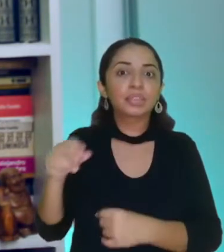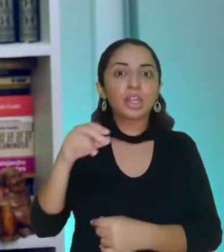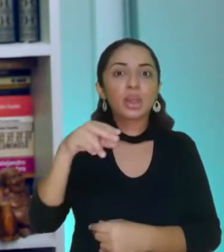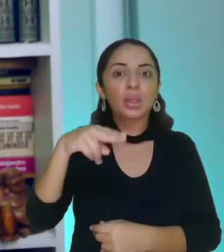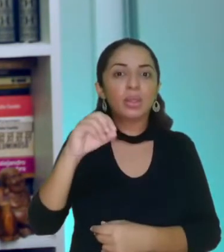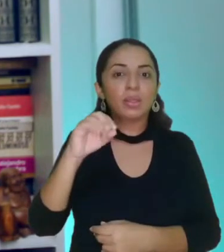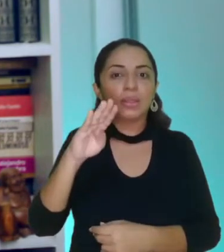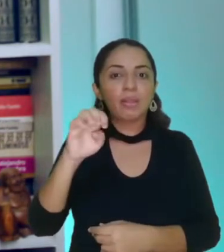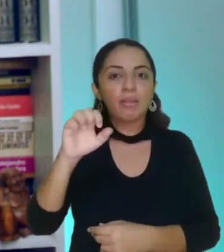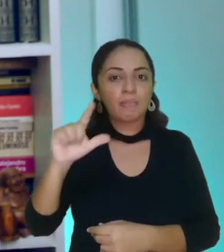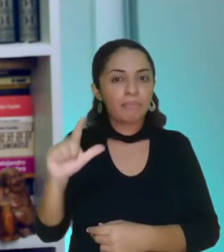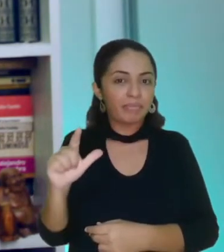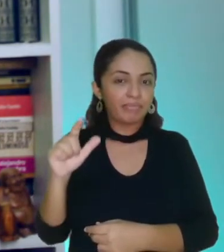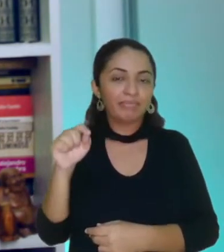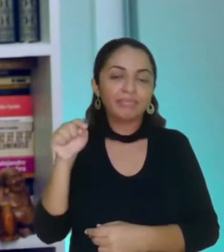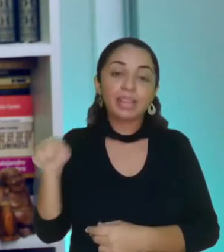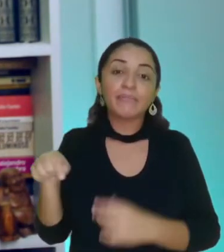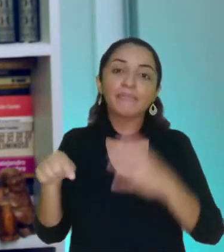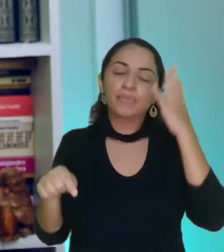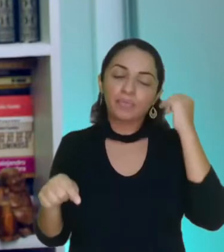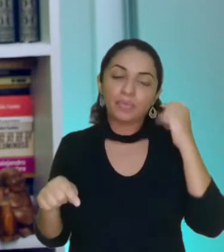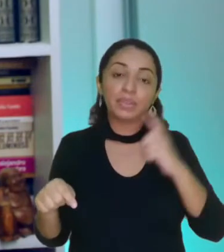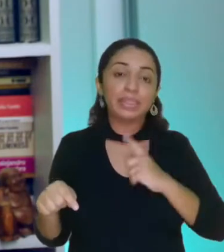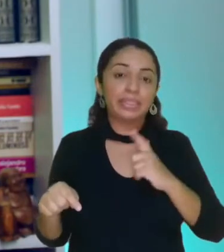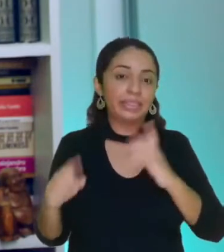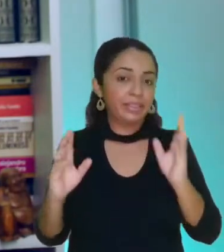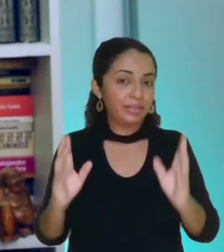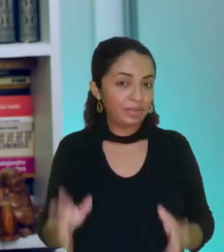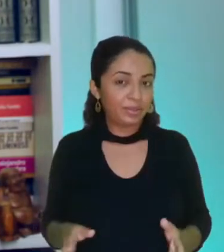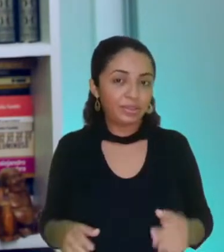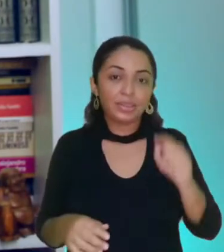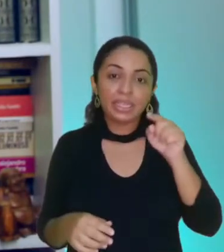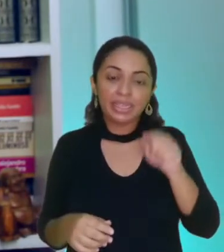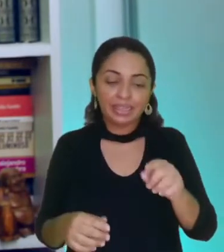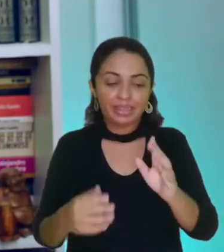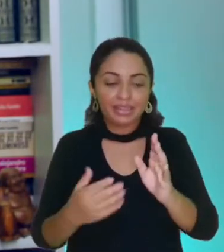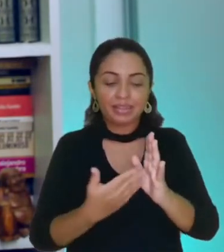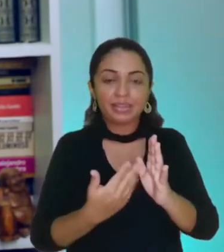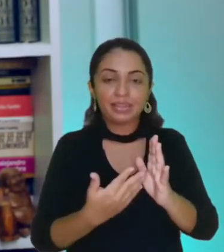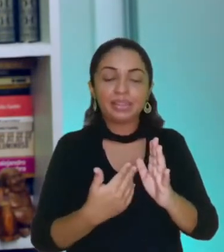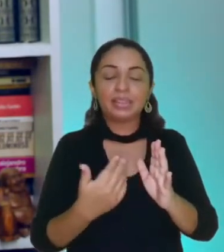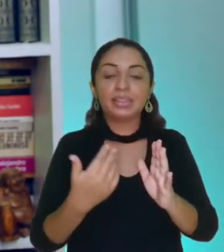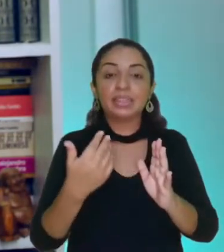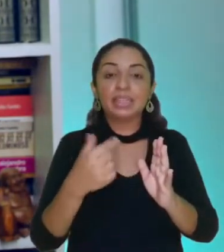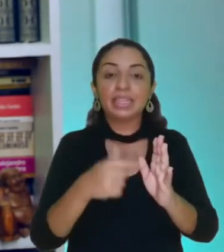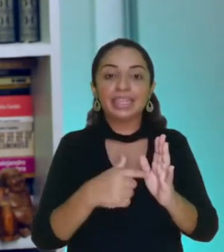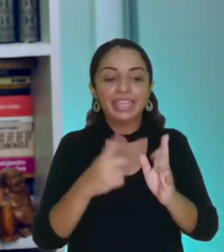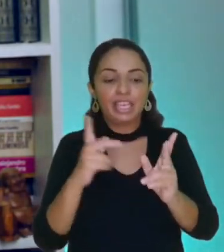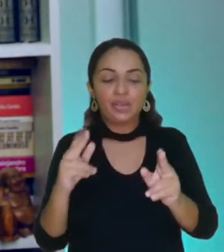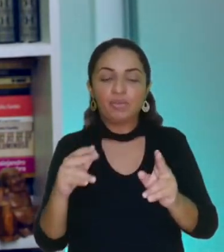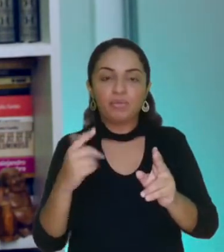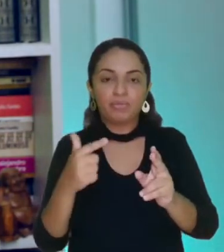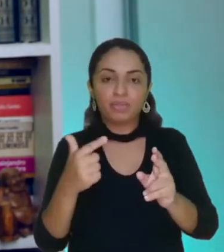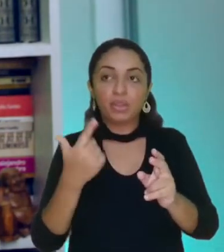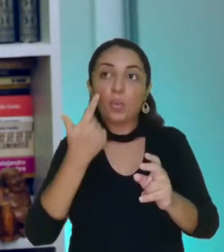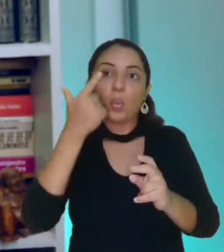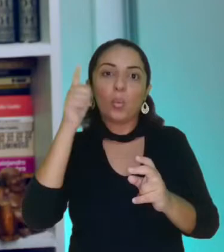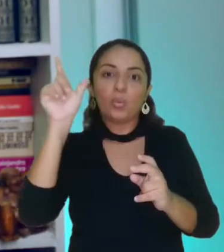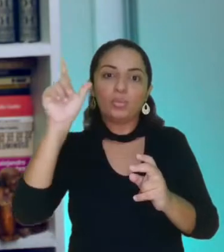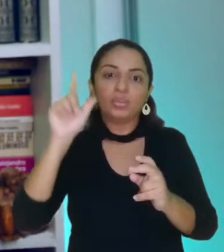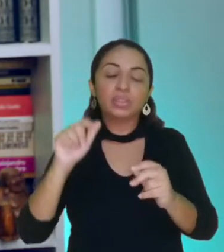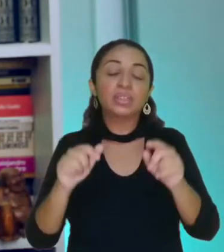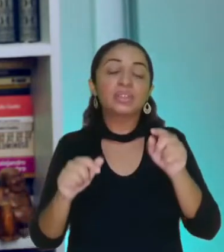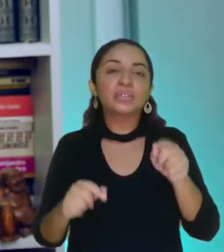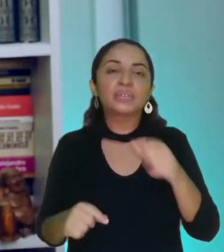Esse aqui é um dos mais famosos livros dela. Eu tenho esse livro, mas não nessa edição, na edição da Alfaguara, que se passa